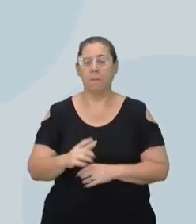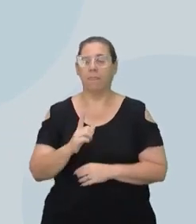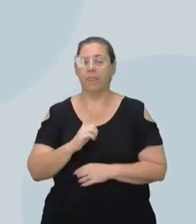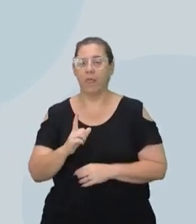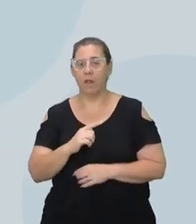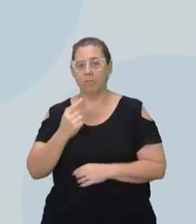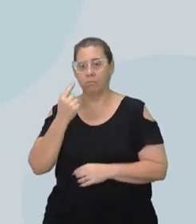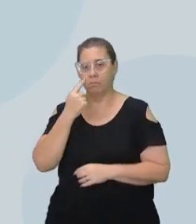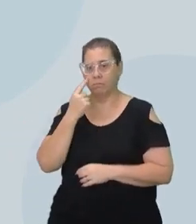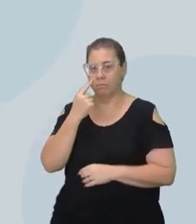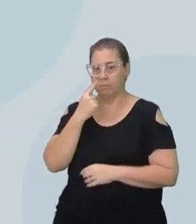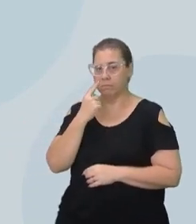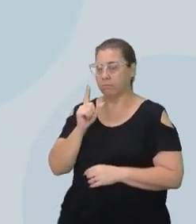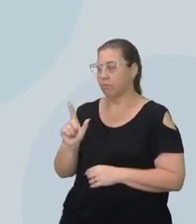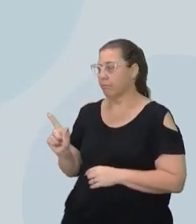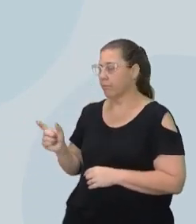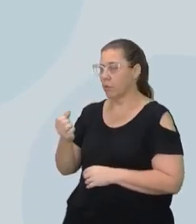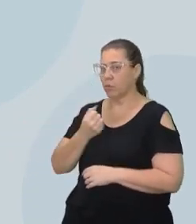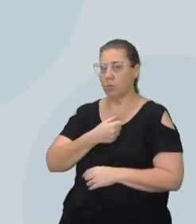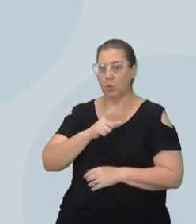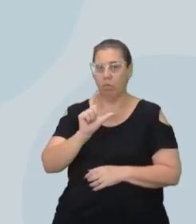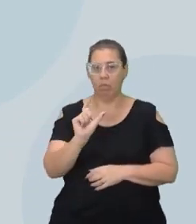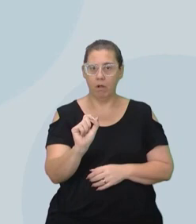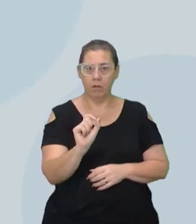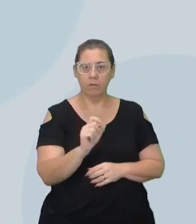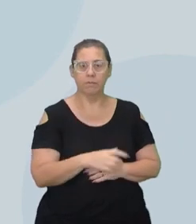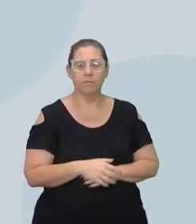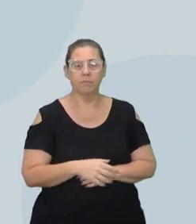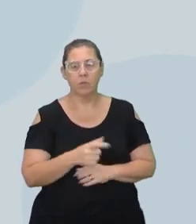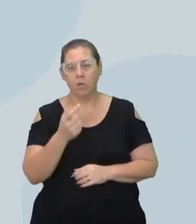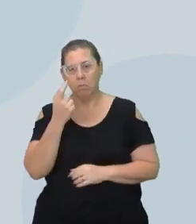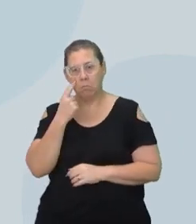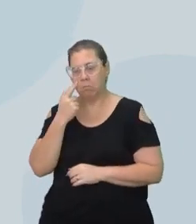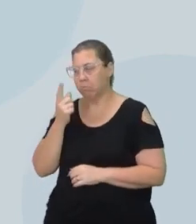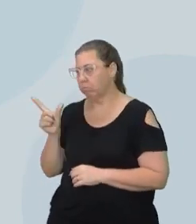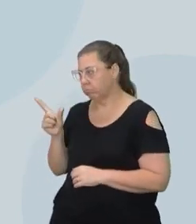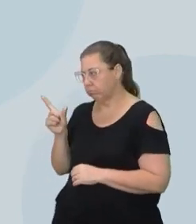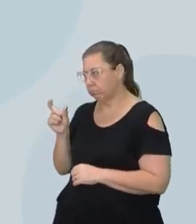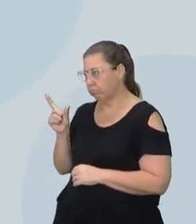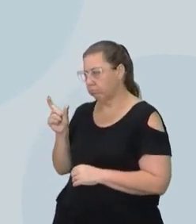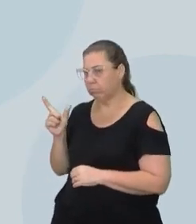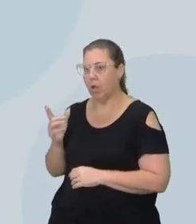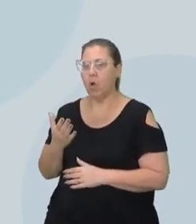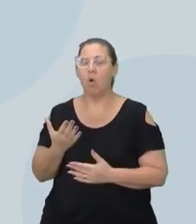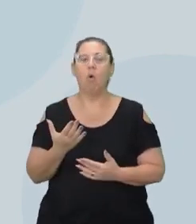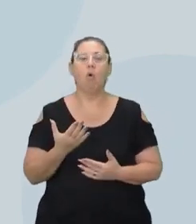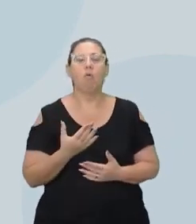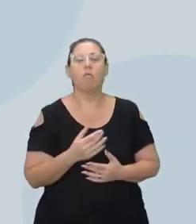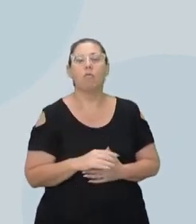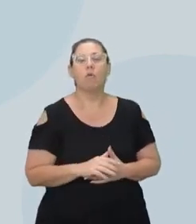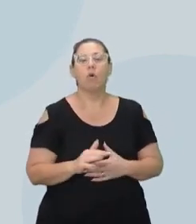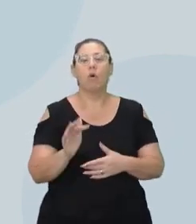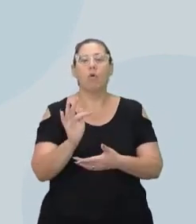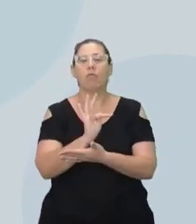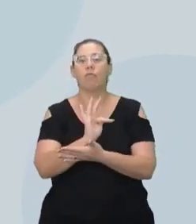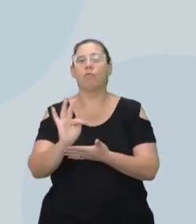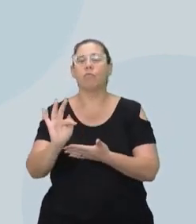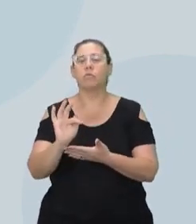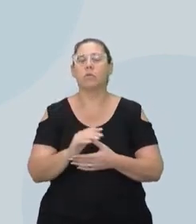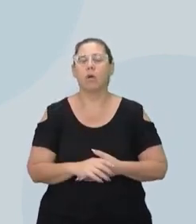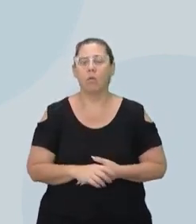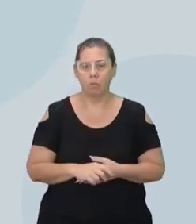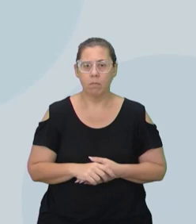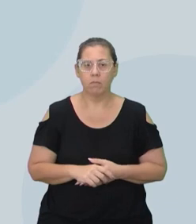tem a questão 10, né, que fala assim: observe abaixo o gráfico da função num